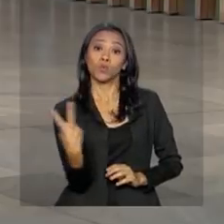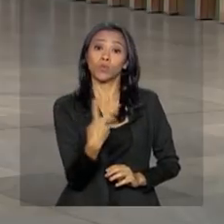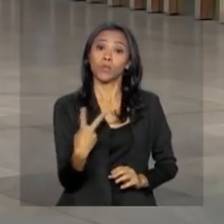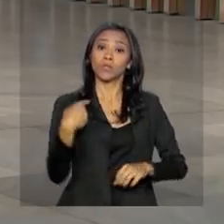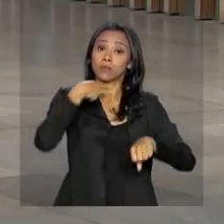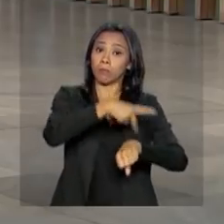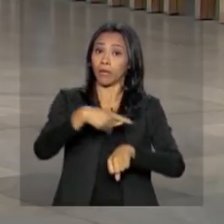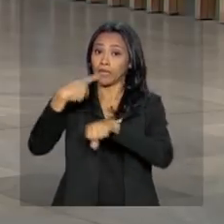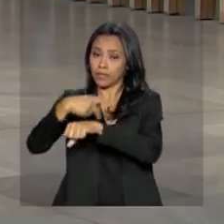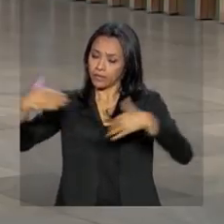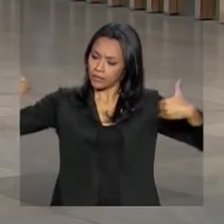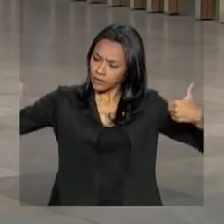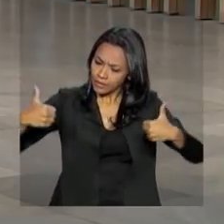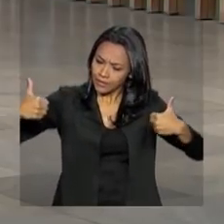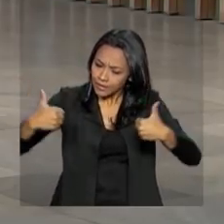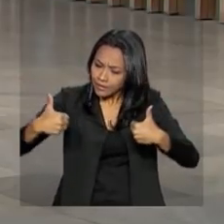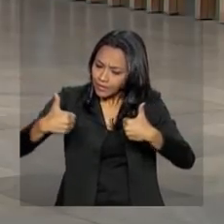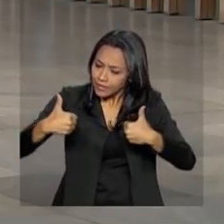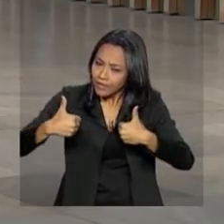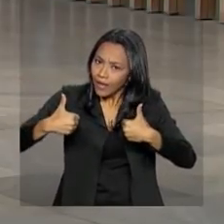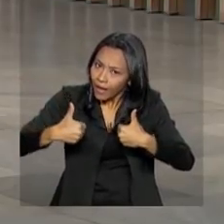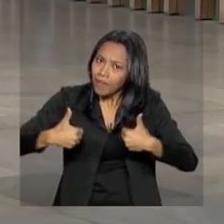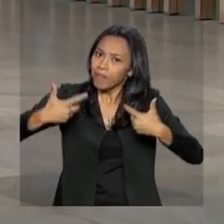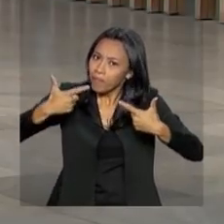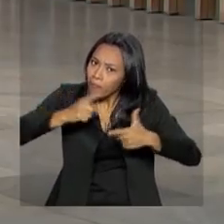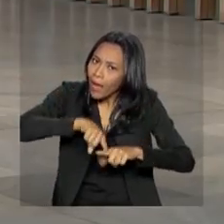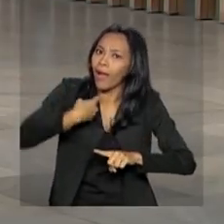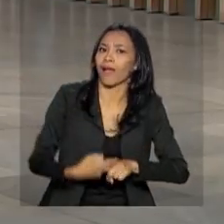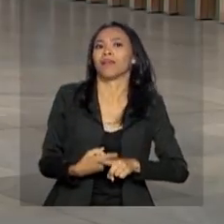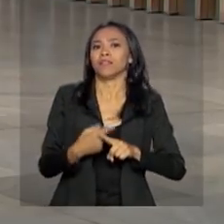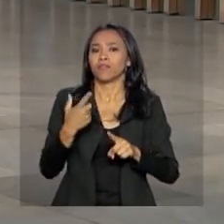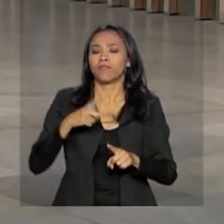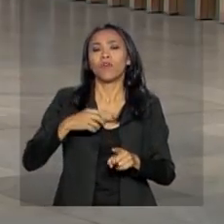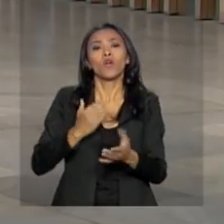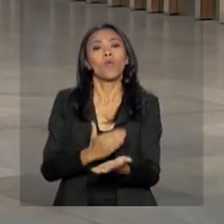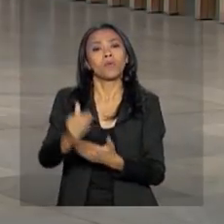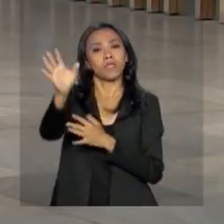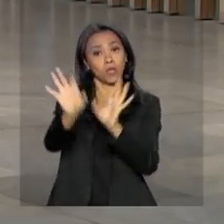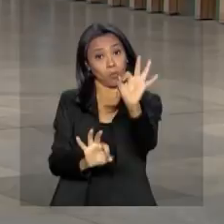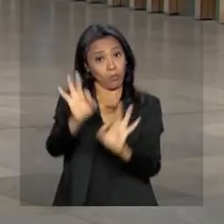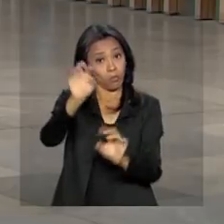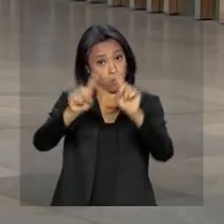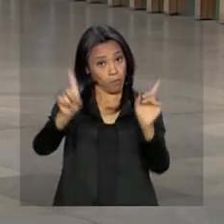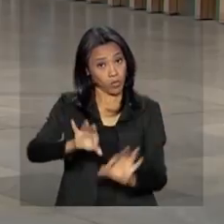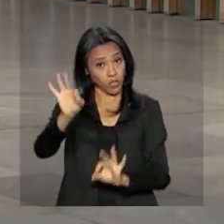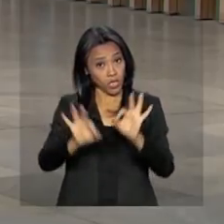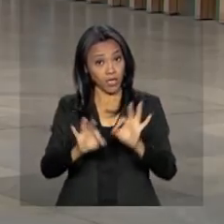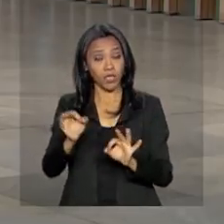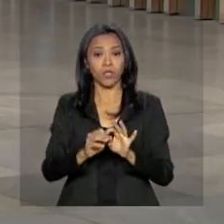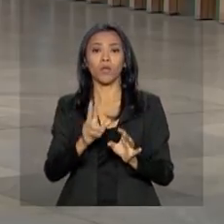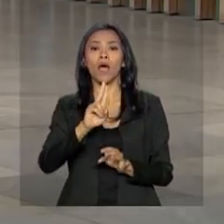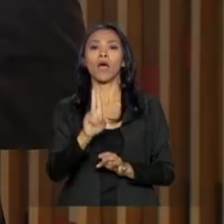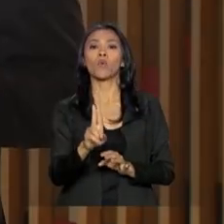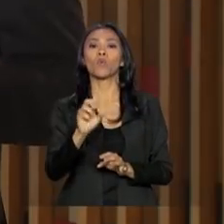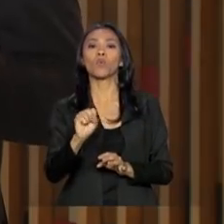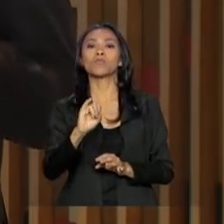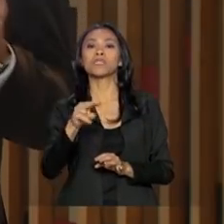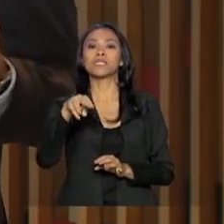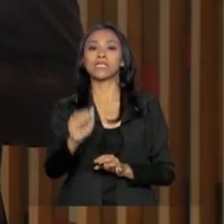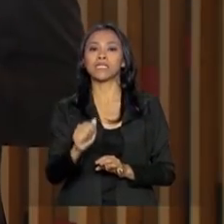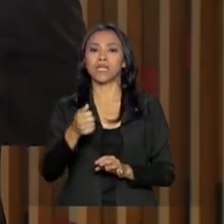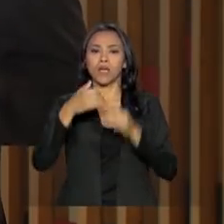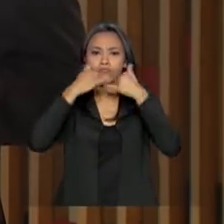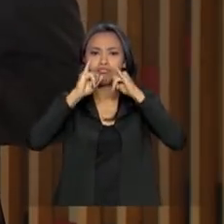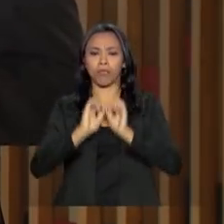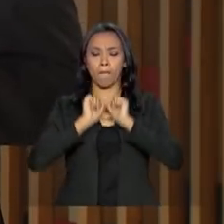países se aproximaram ainda mais foi iniciado um projeto binacional a usina hidroelétrica de Itaipu o